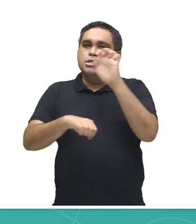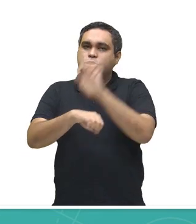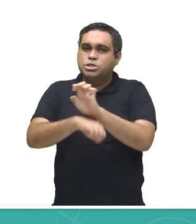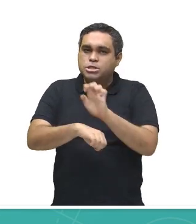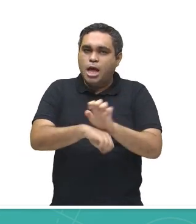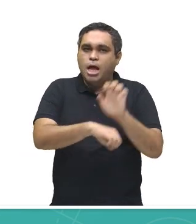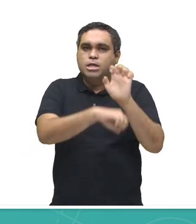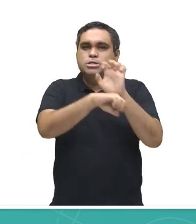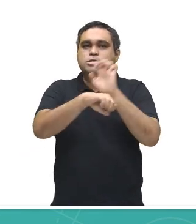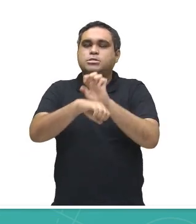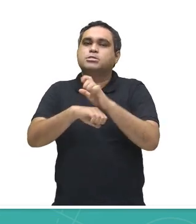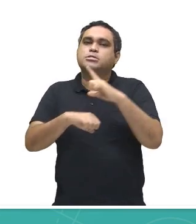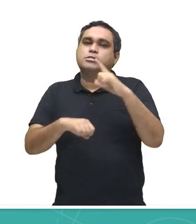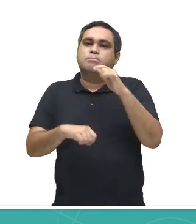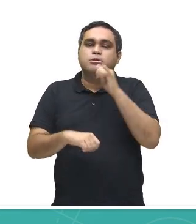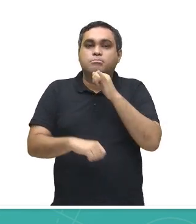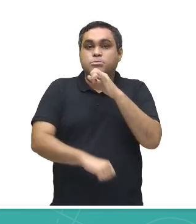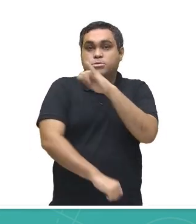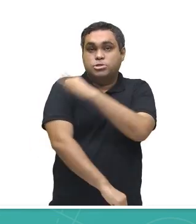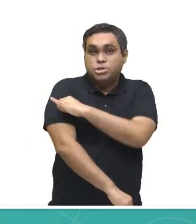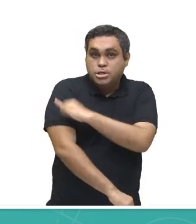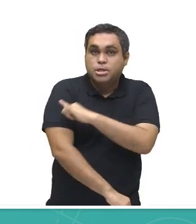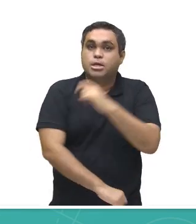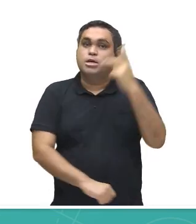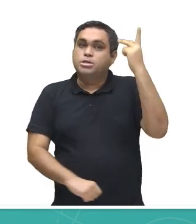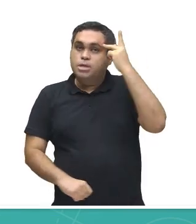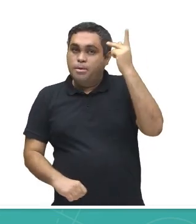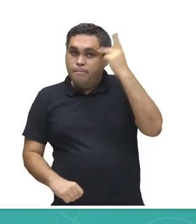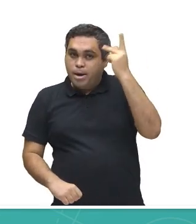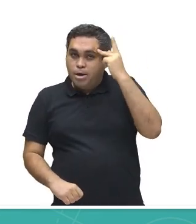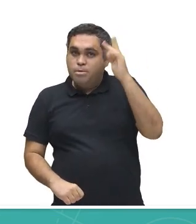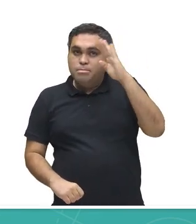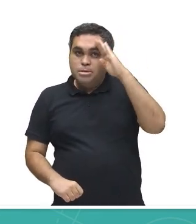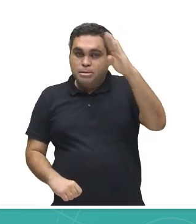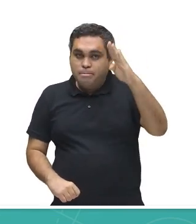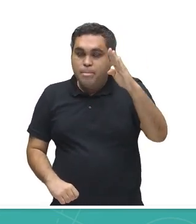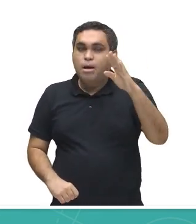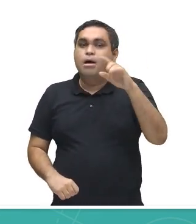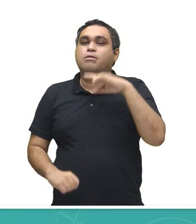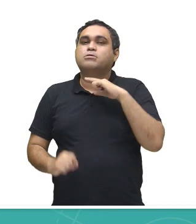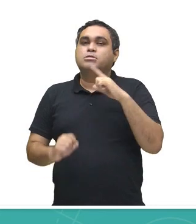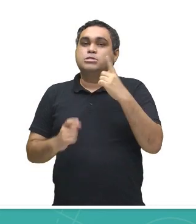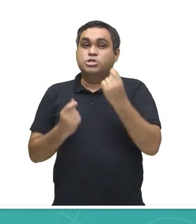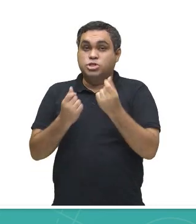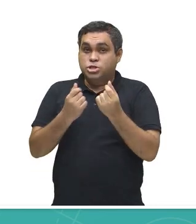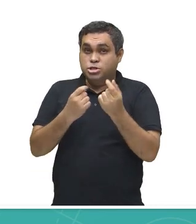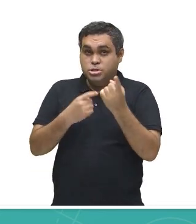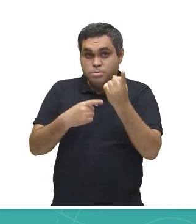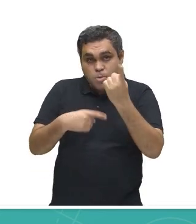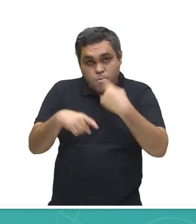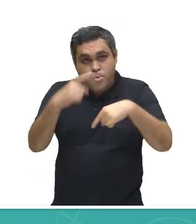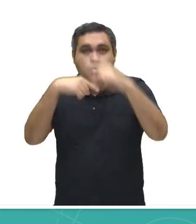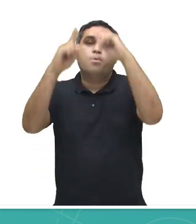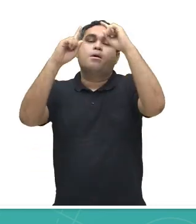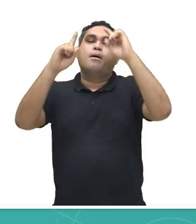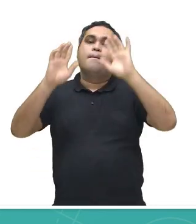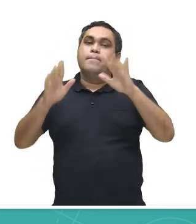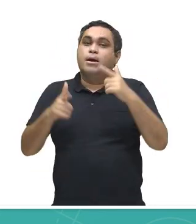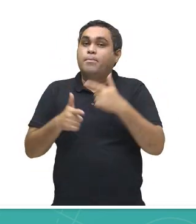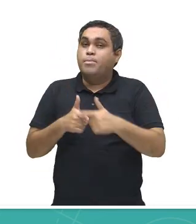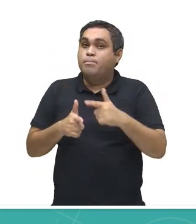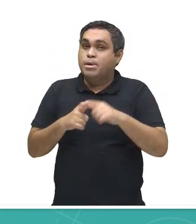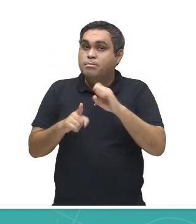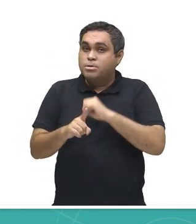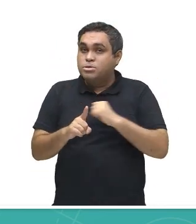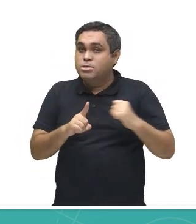Espírito Santo, Rio de Janeiro e São Paulo. Embora desenvolvida economicamente, a região apresenta sérios problemas